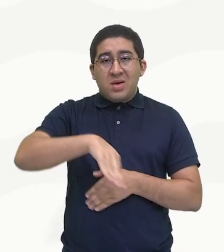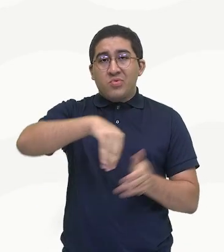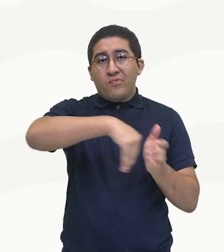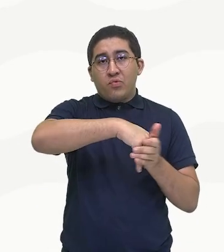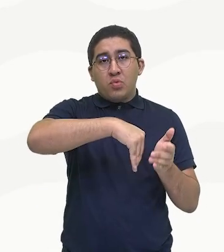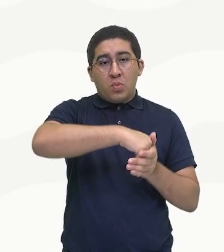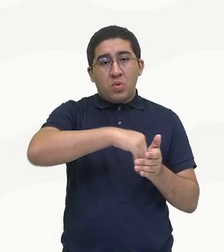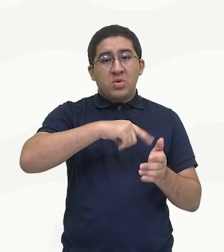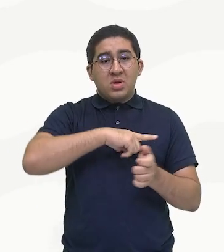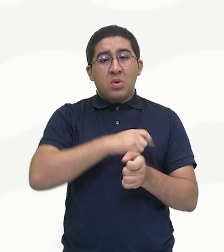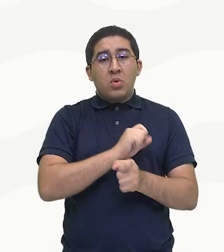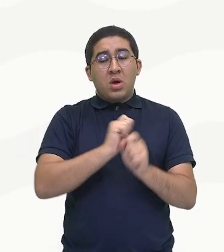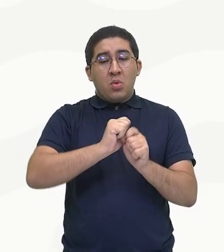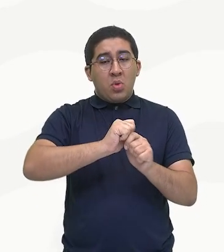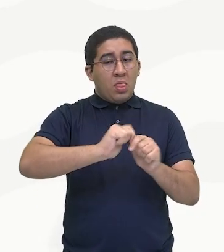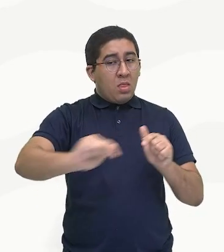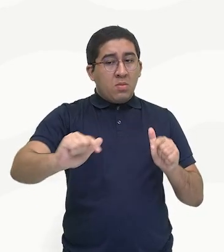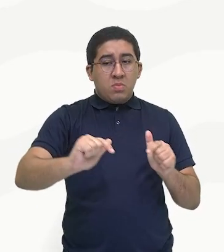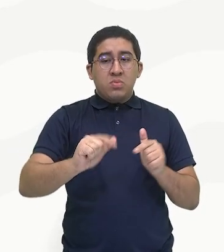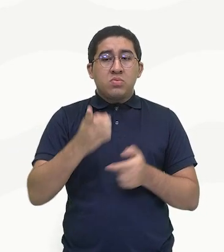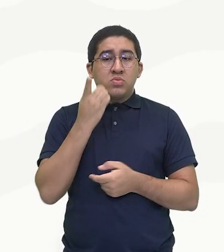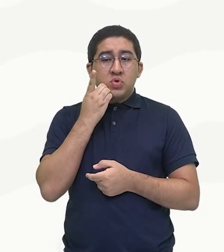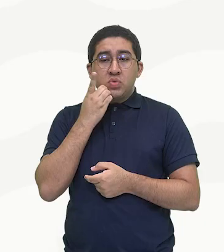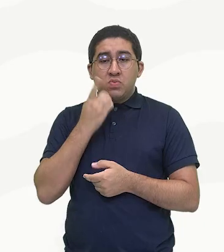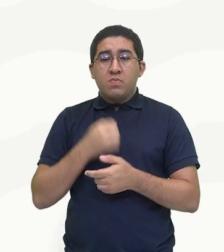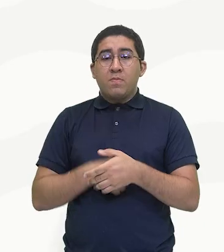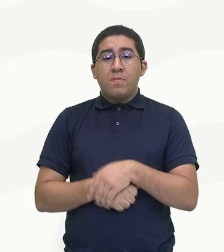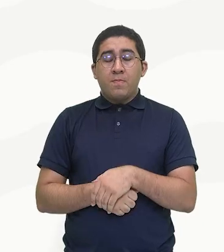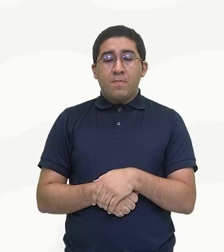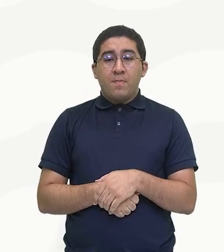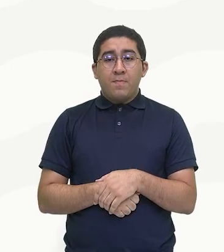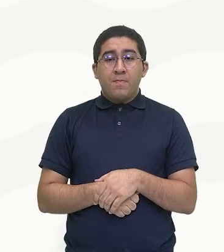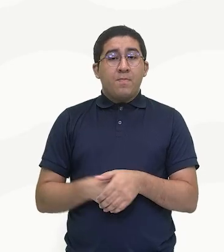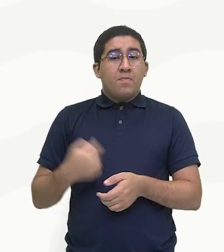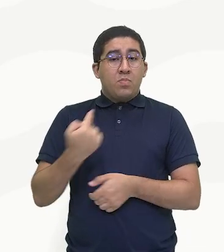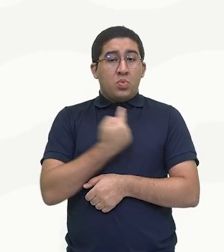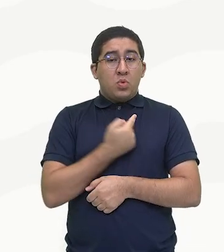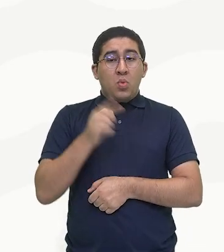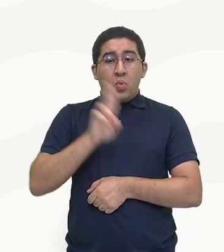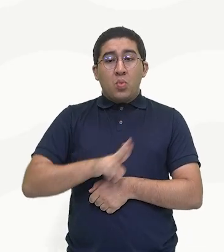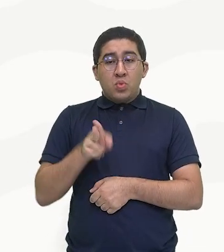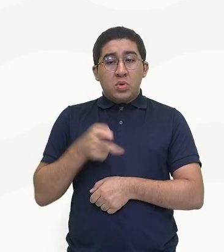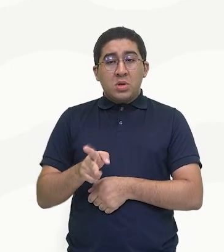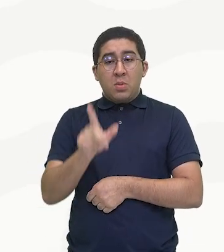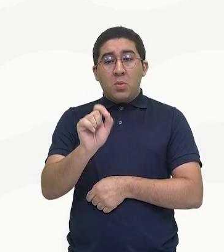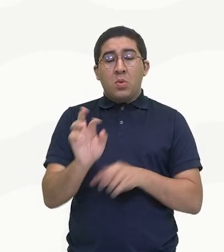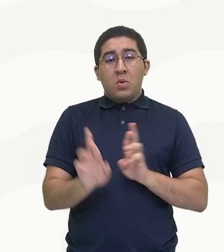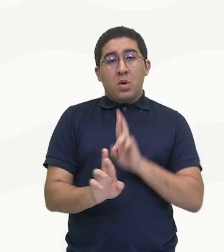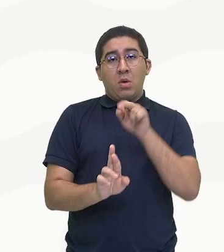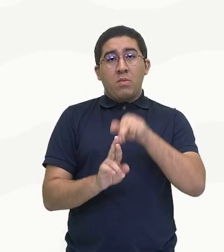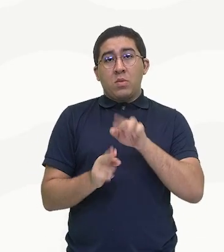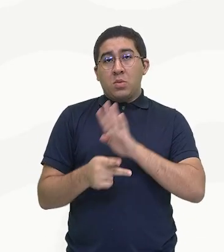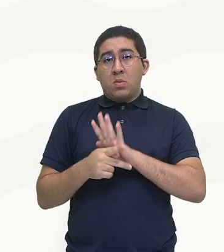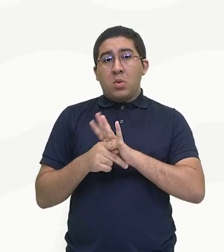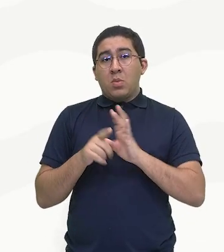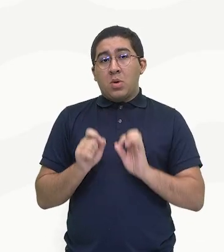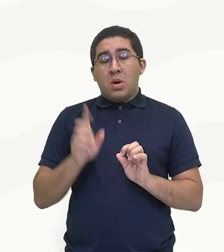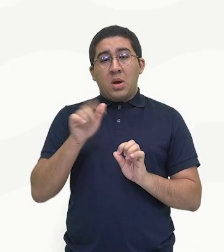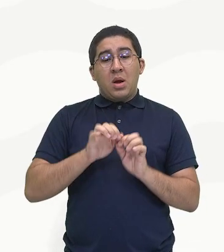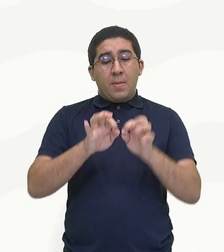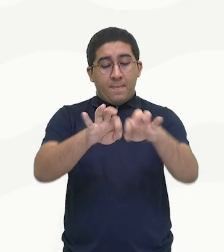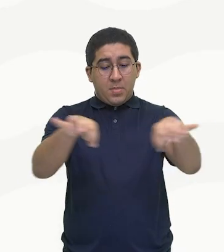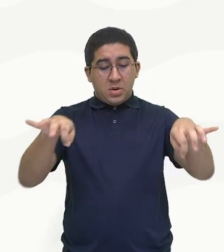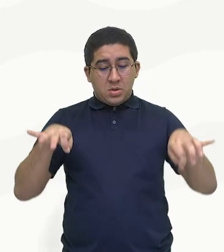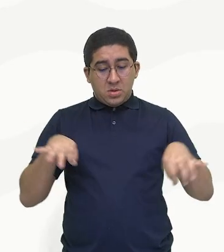futebol devastados por dia. Então, a gente usa muito aqui essa referência, que é a medida de um campo